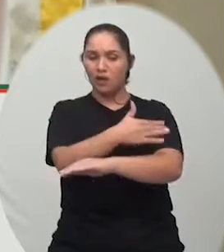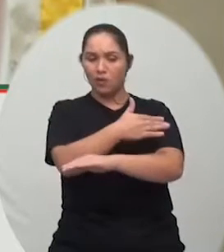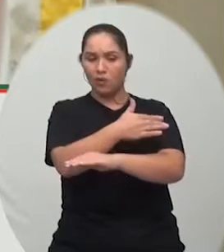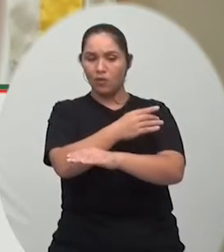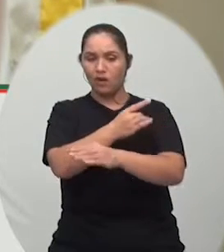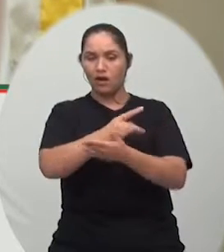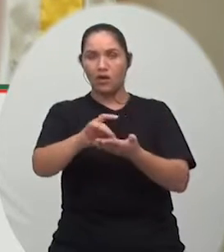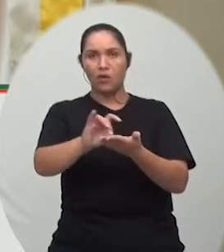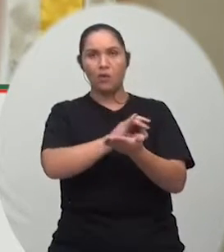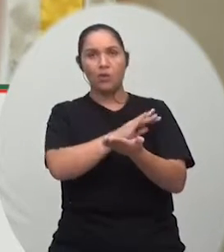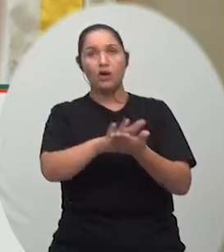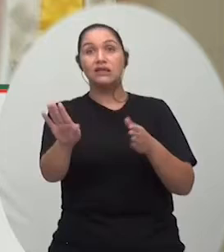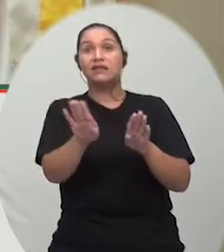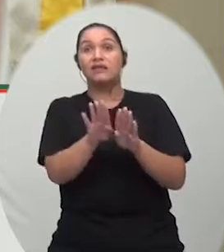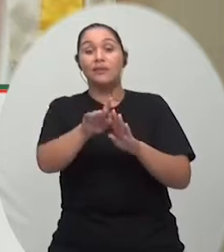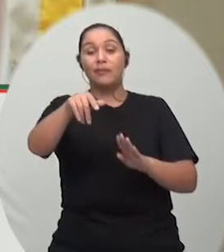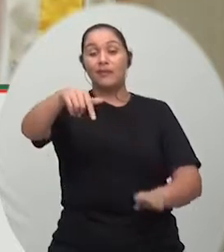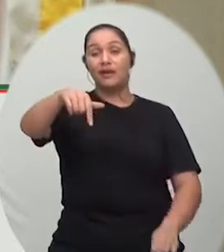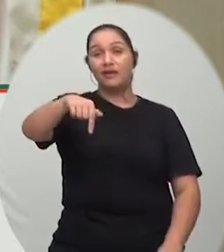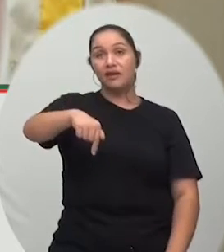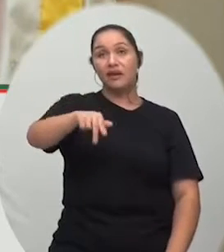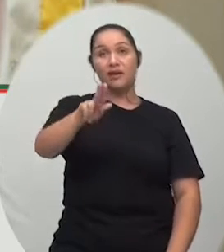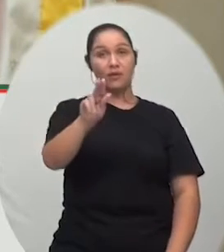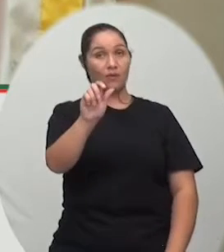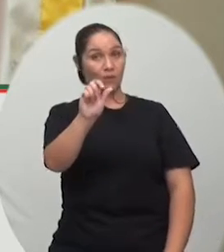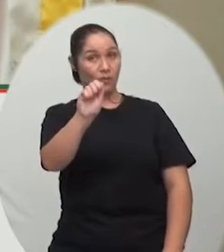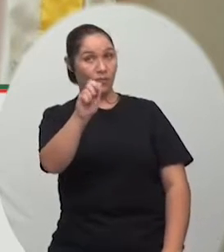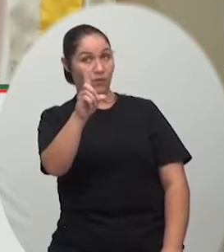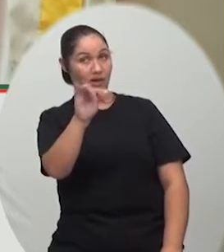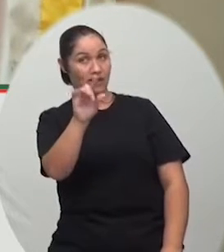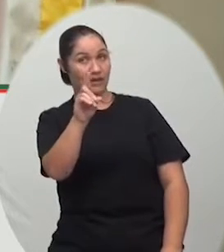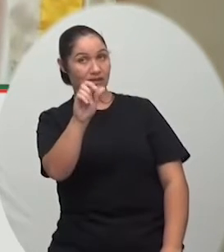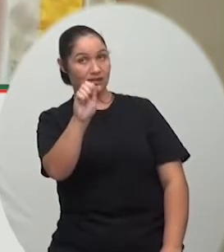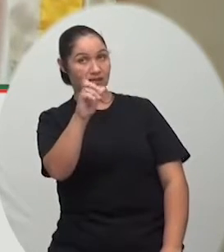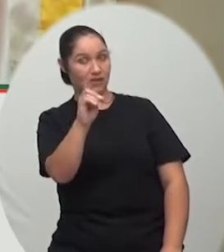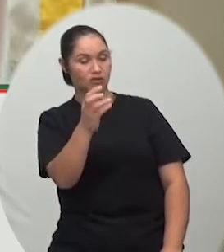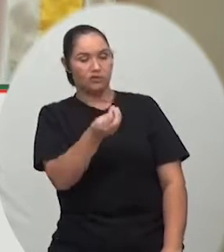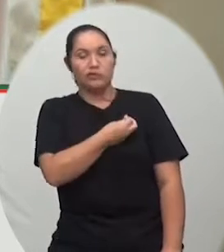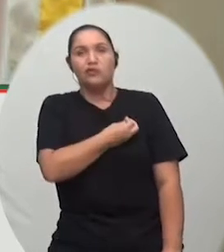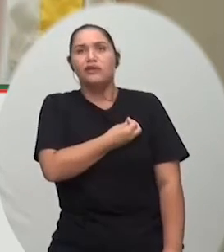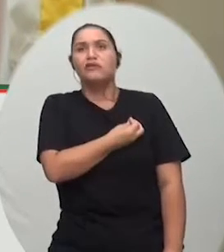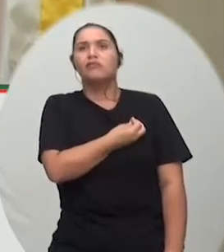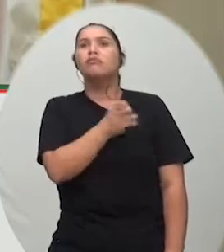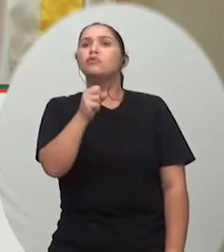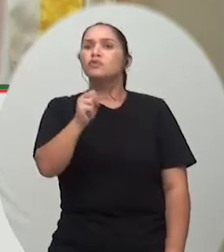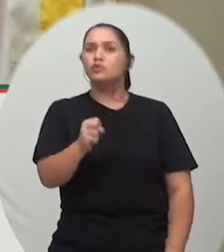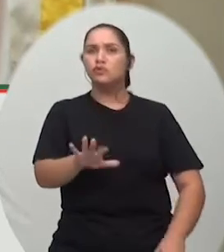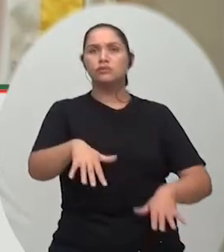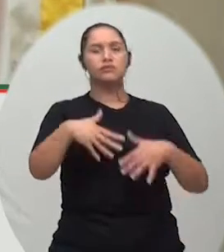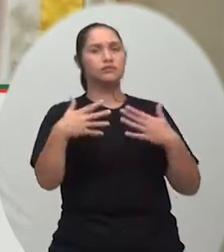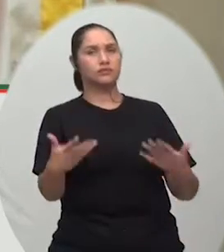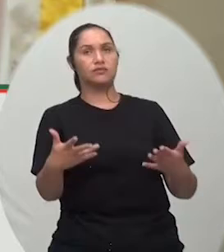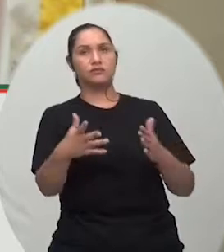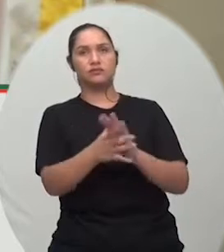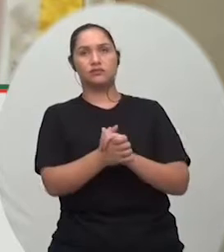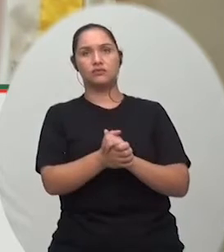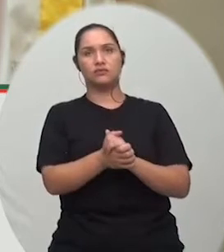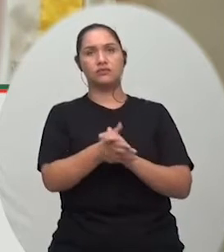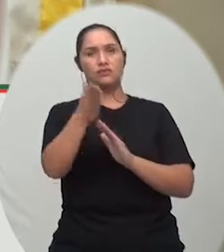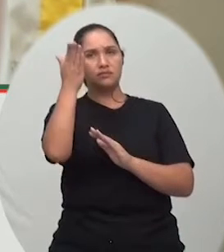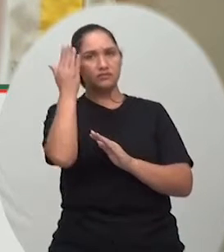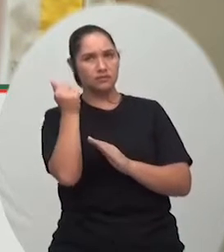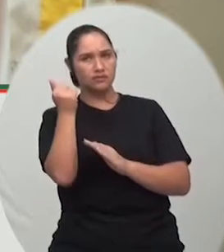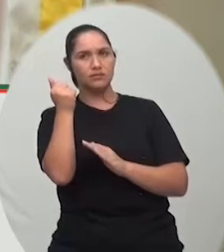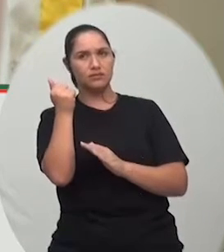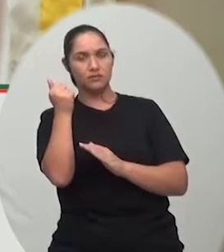a qualidade de vida para as pessoas, né? Então, assim, ó, E tem muito jogo pronto. E tem muito jogo